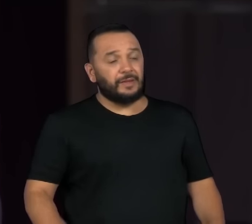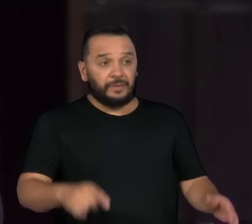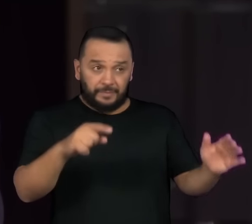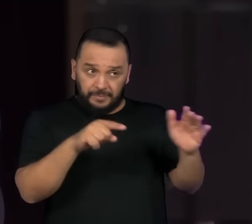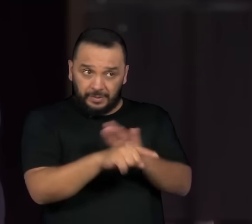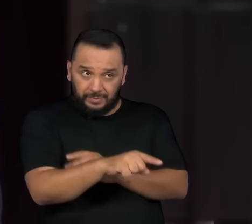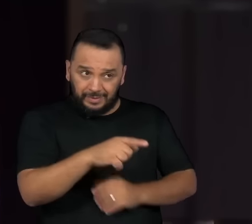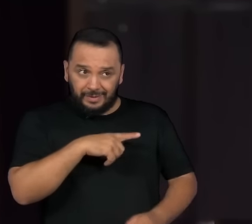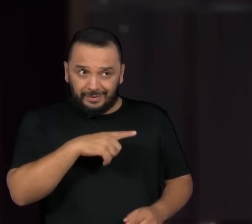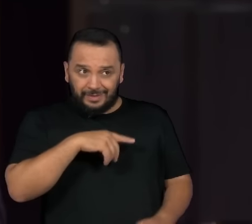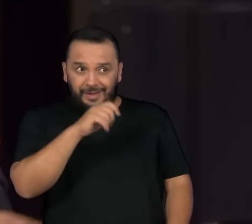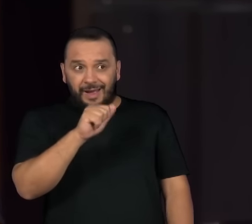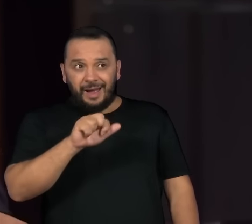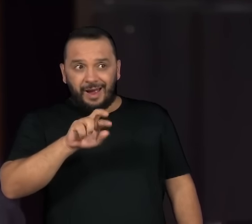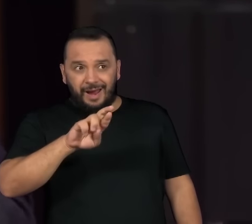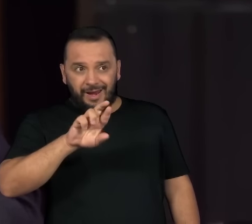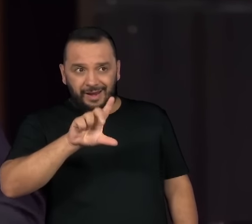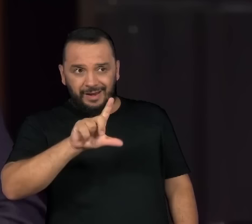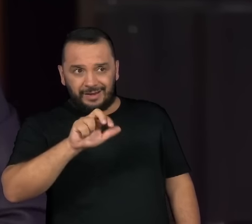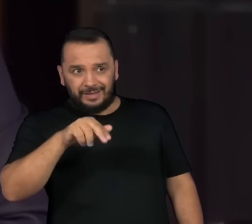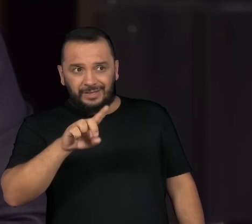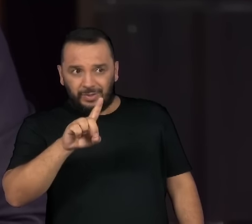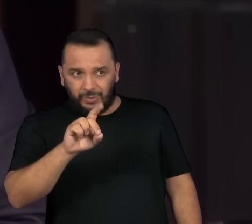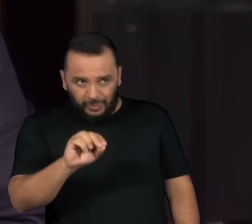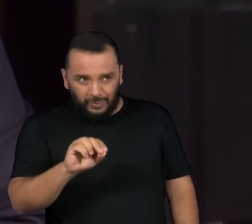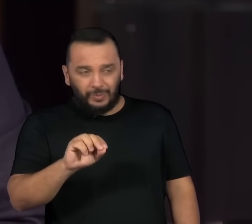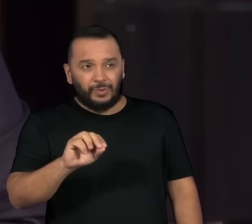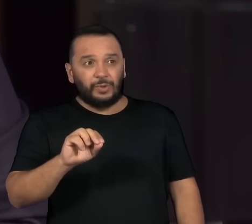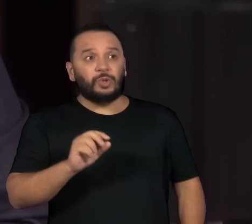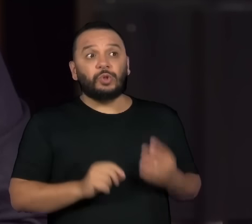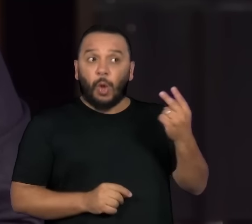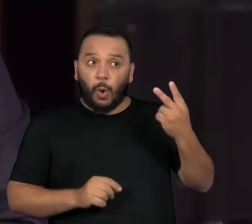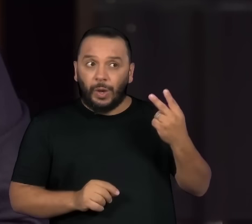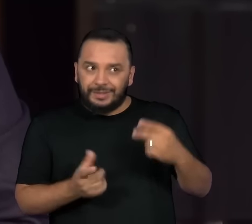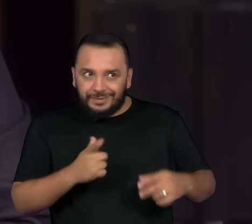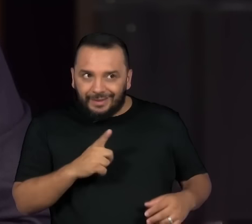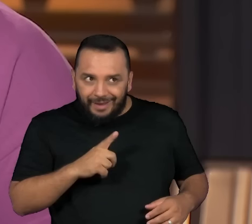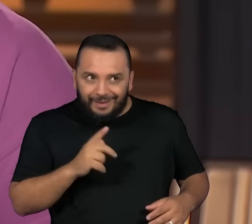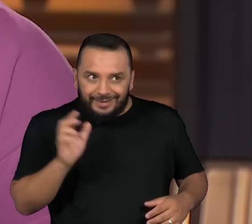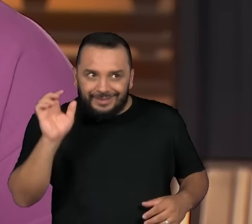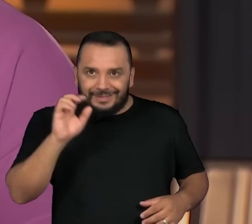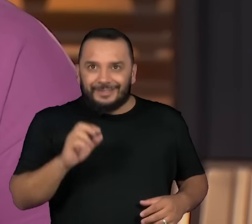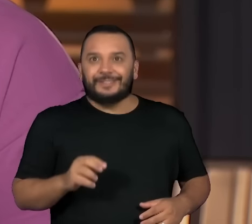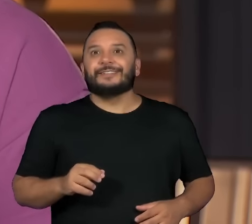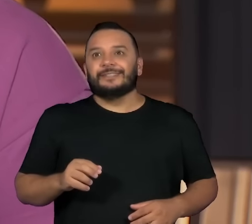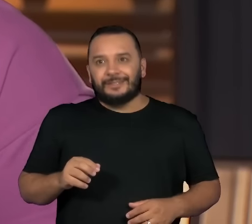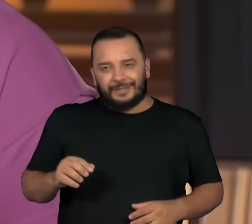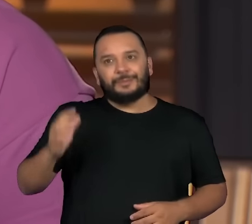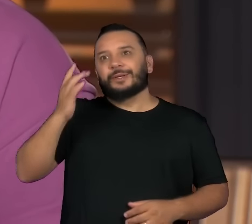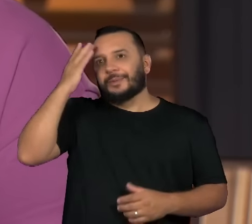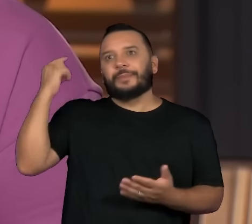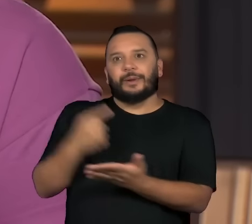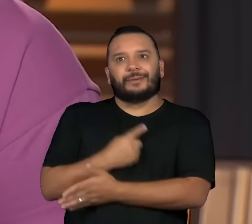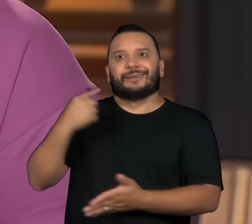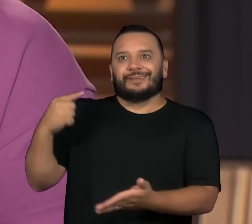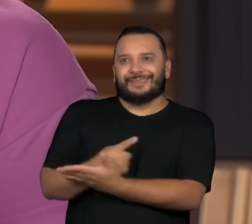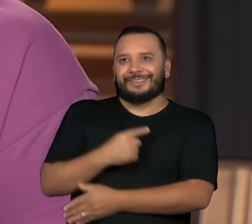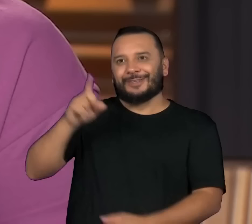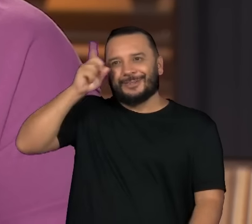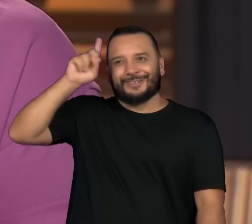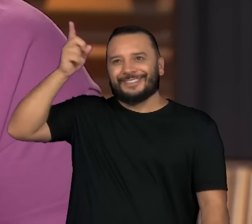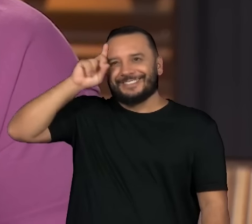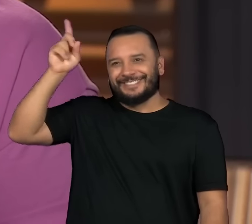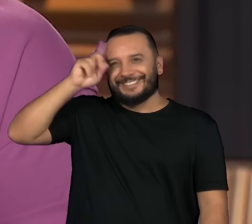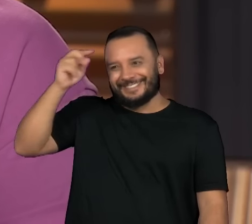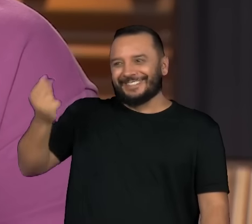ter continuação? Porque muita gente já está ansiosa, como é que faz isso? Todo santo dia eu respondo essa pergunta. Diga.